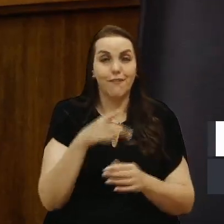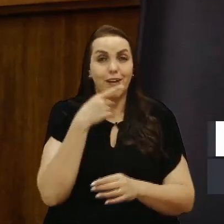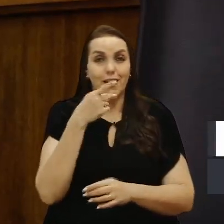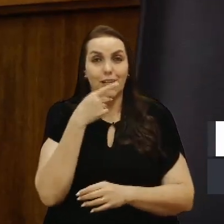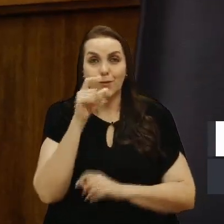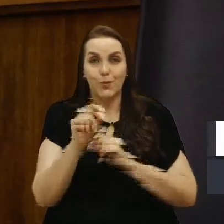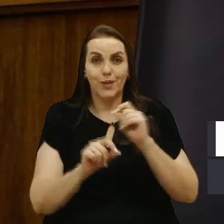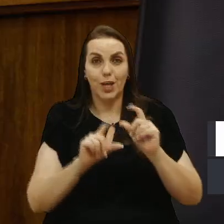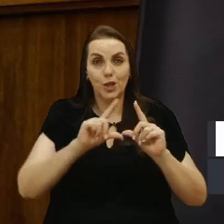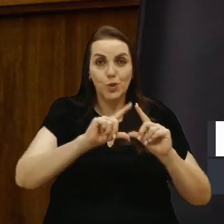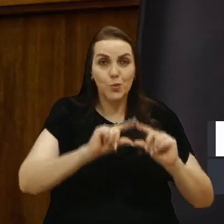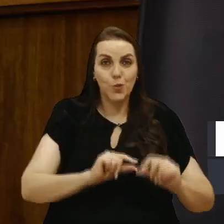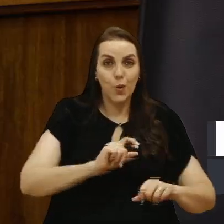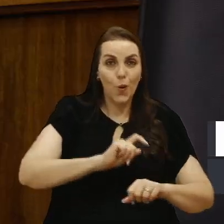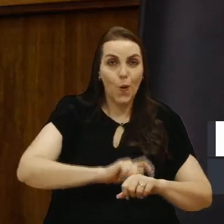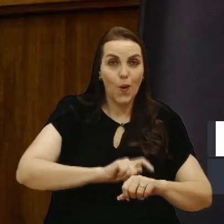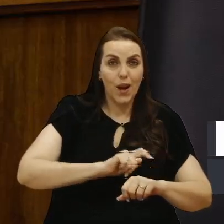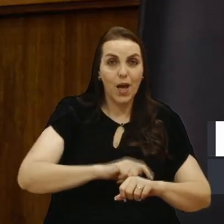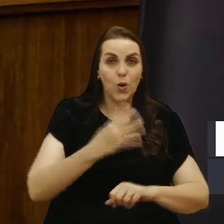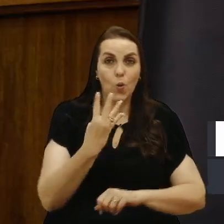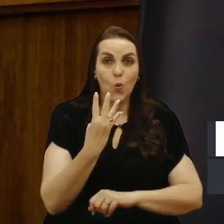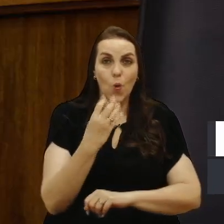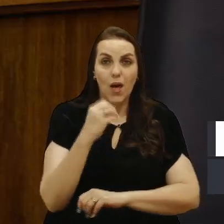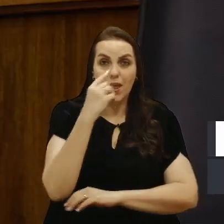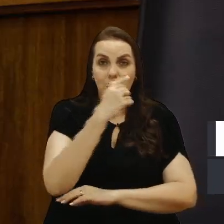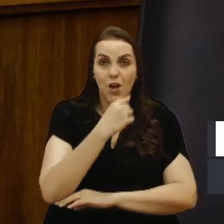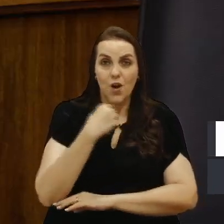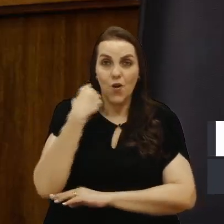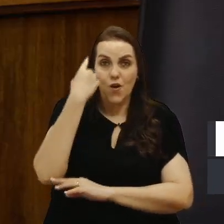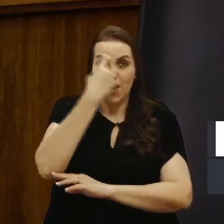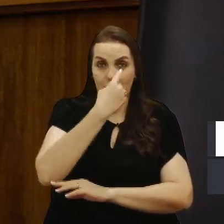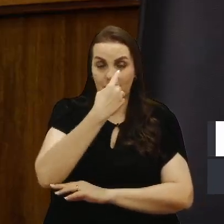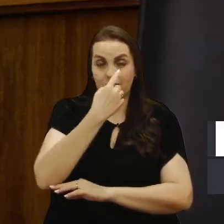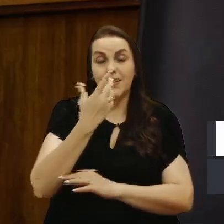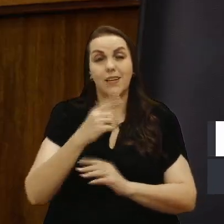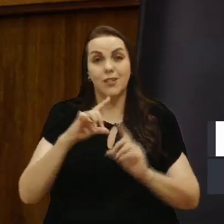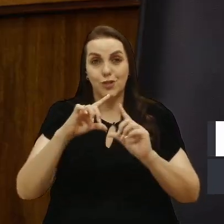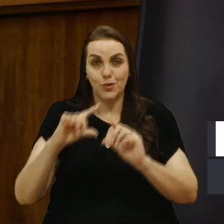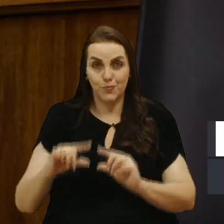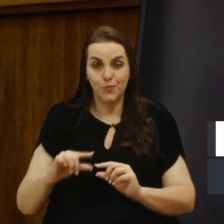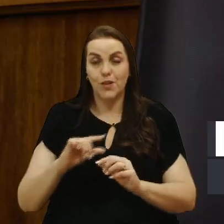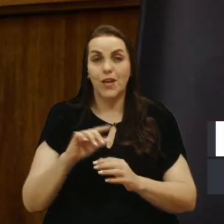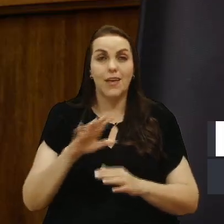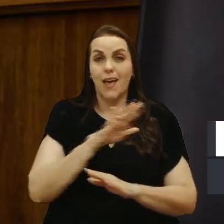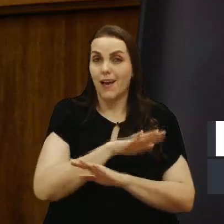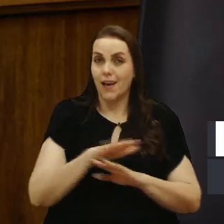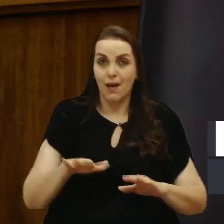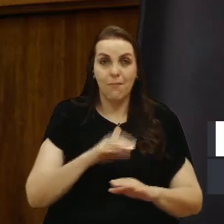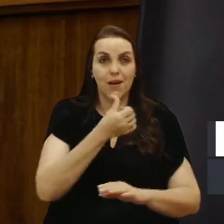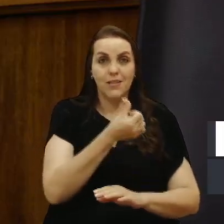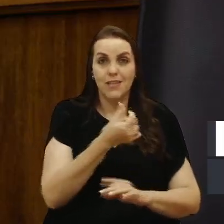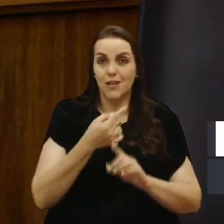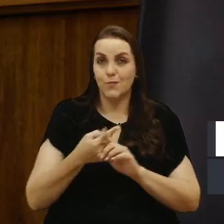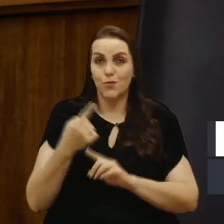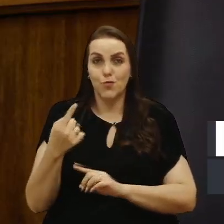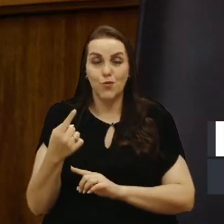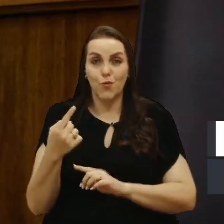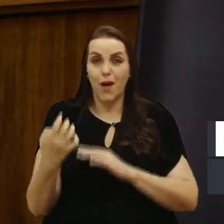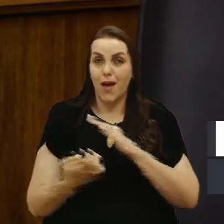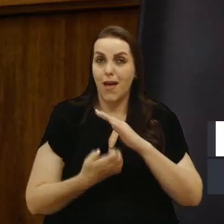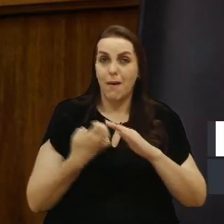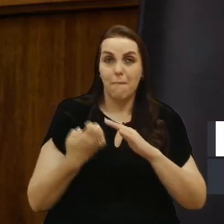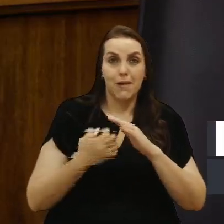a jornada para 40 horas, né, e acabar com a escala 6x1, o empresariado tem